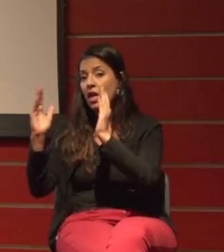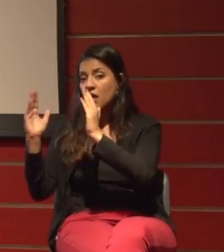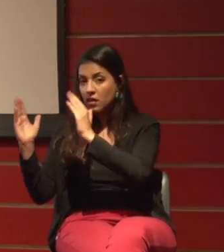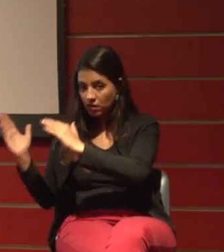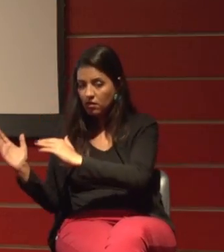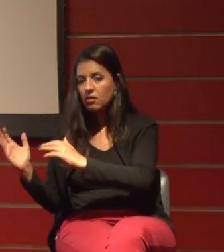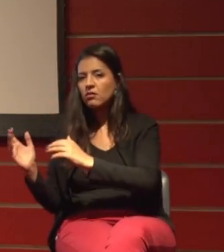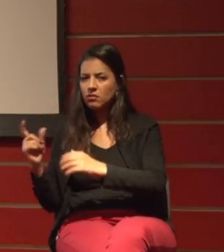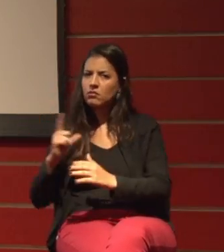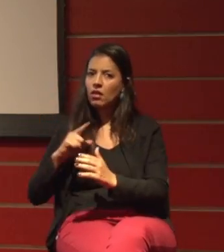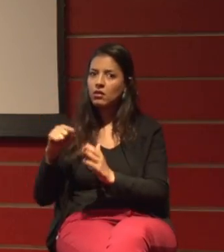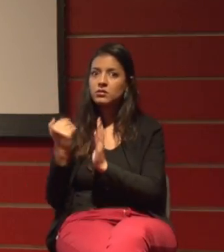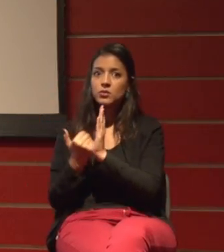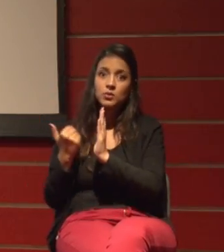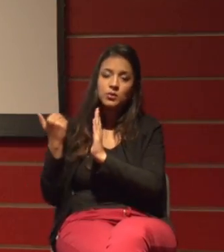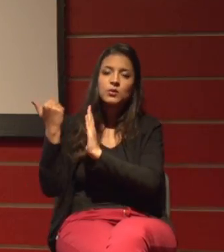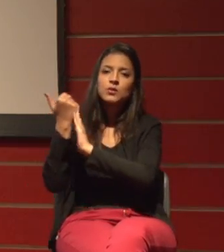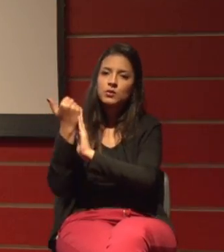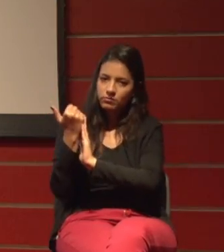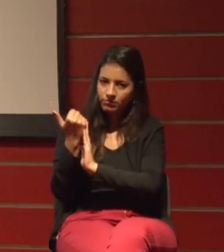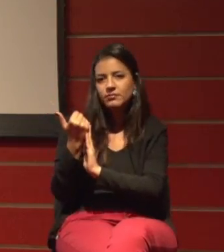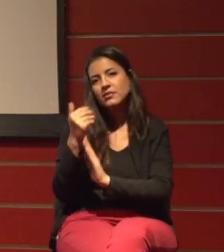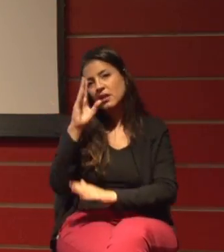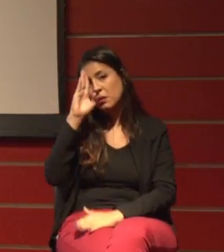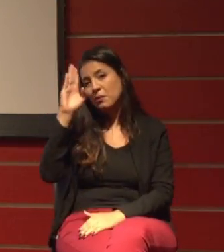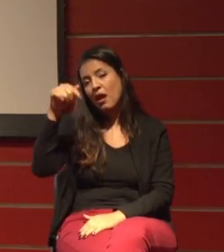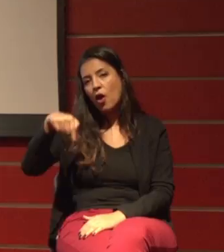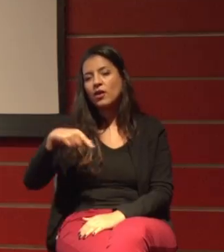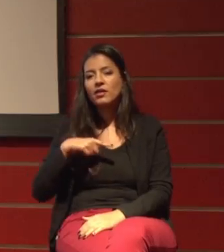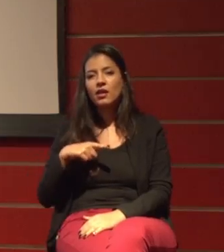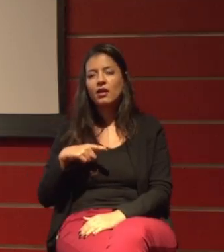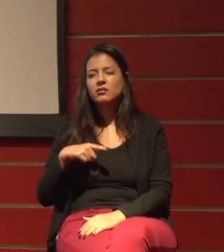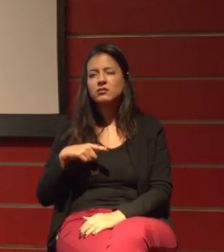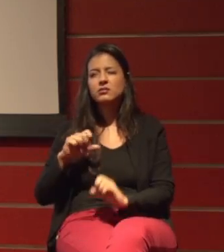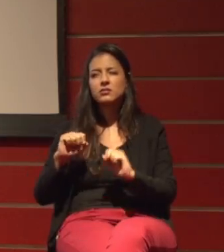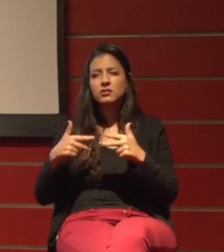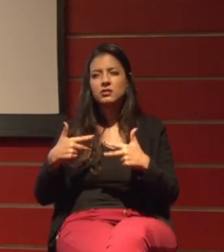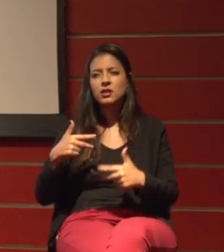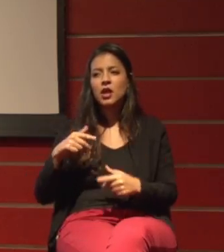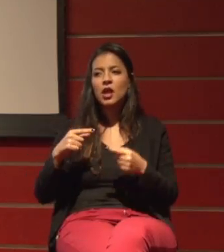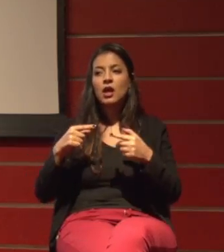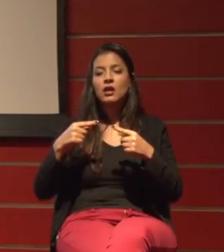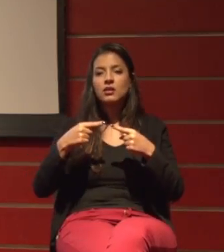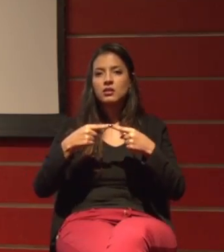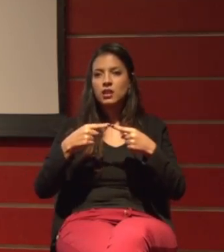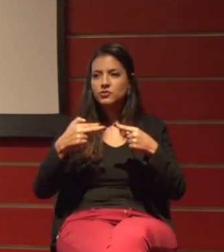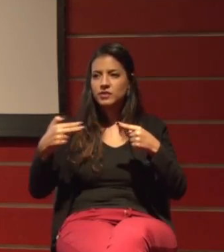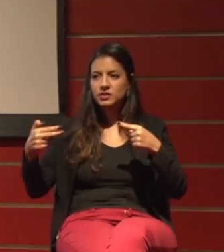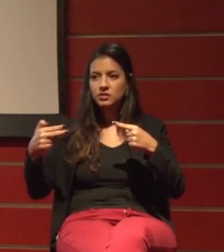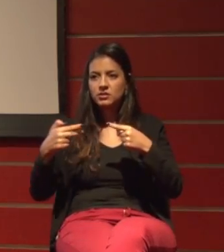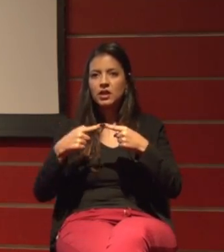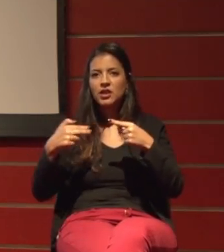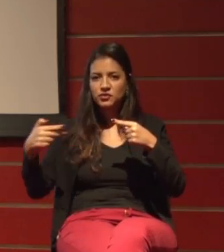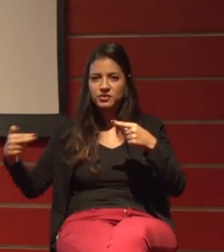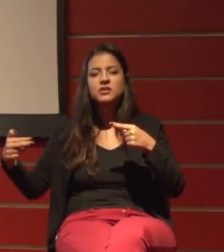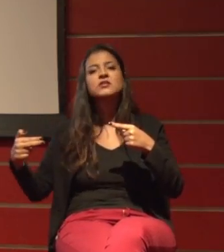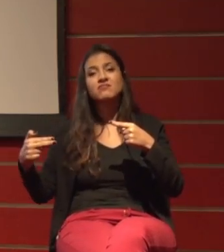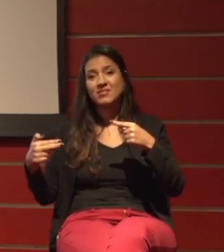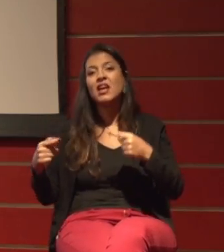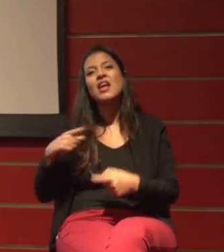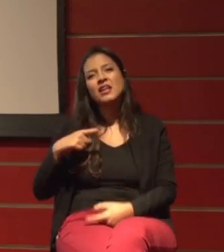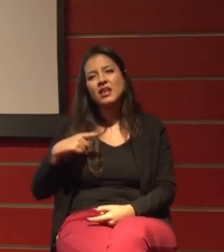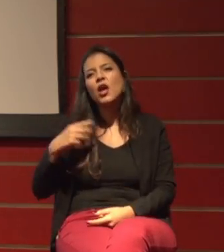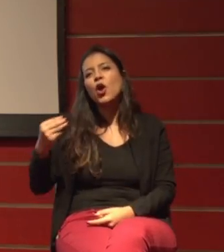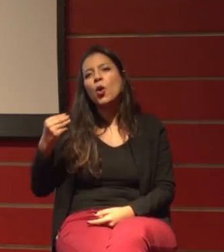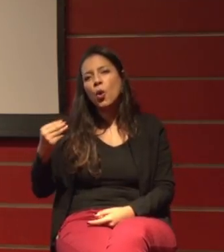potencializado e nesse ainda mais agora com Netflix a gente consegue manter essa dinâmica de série e vendo um